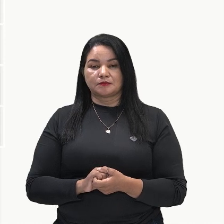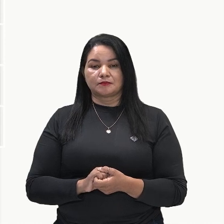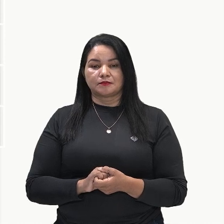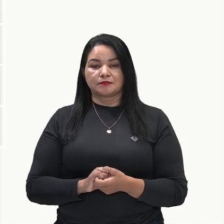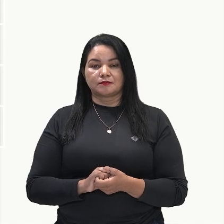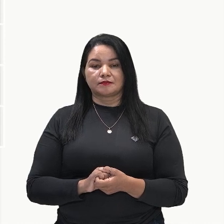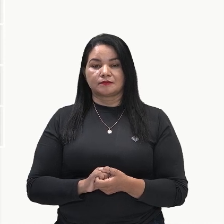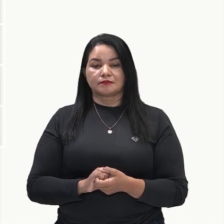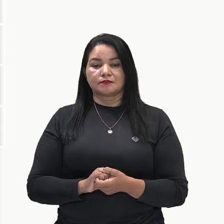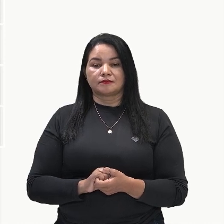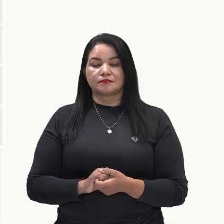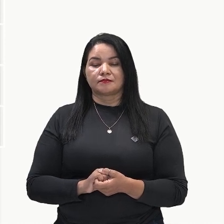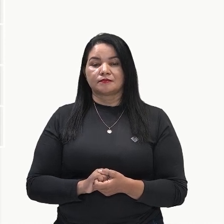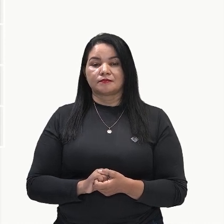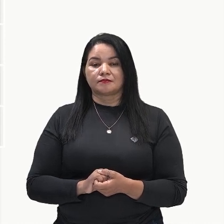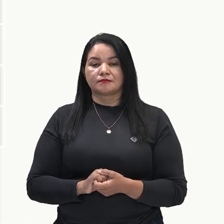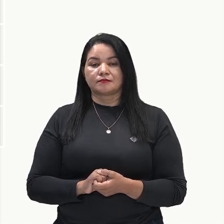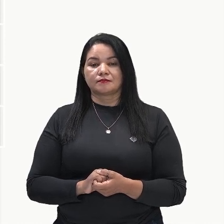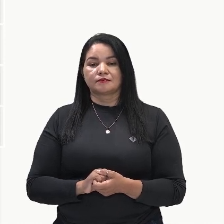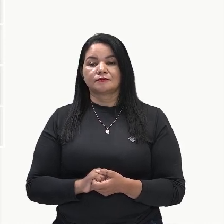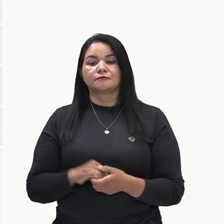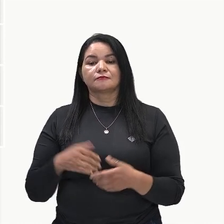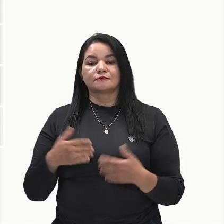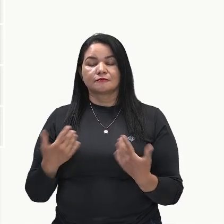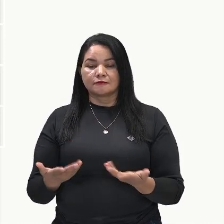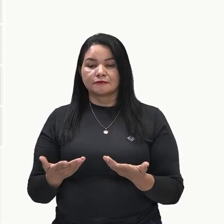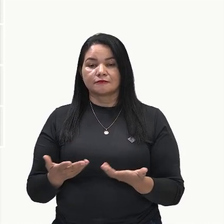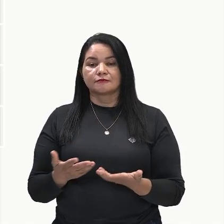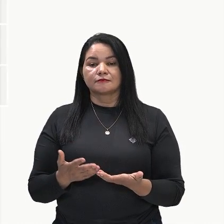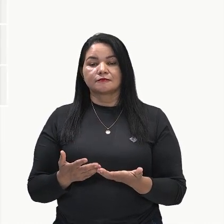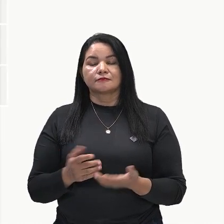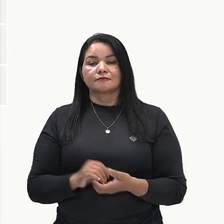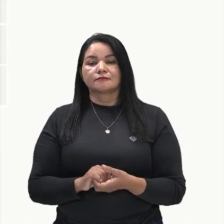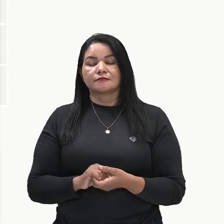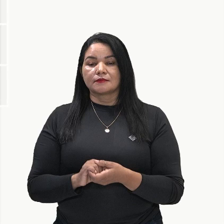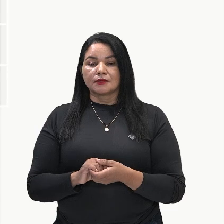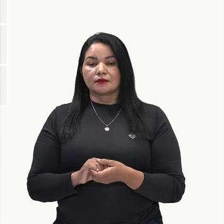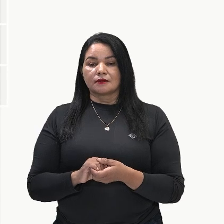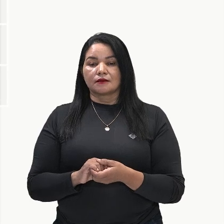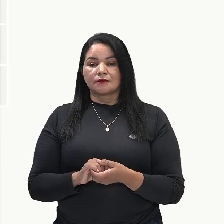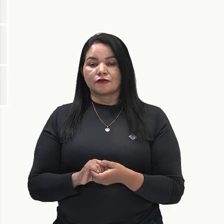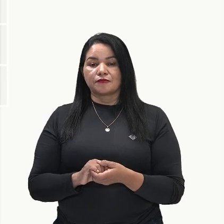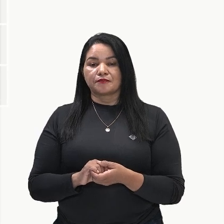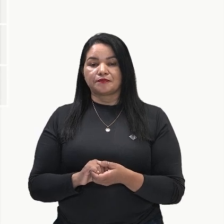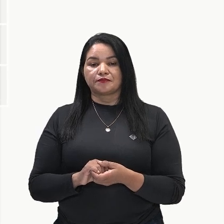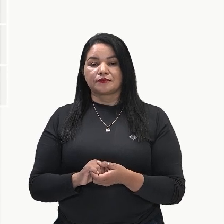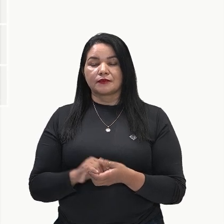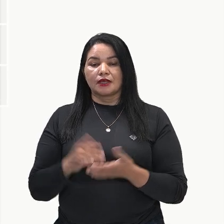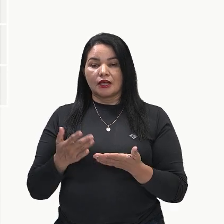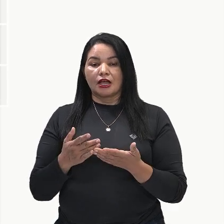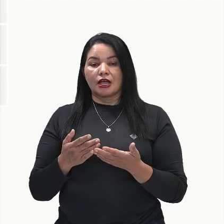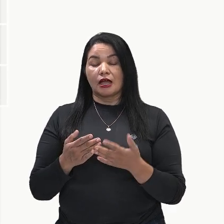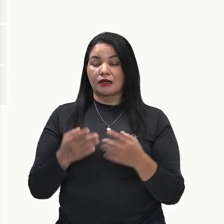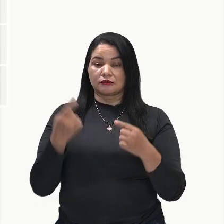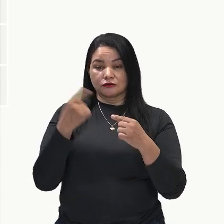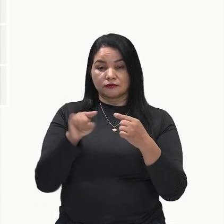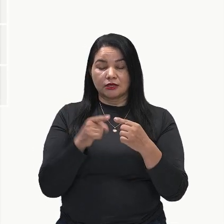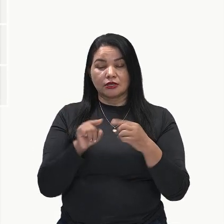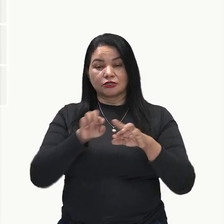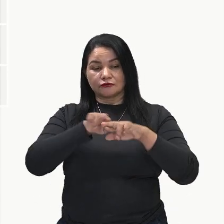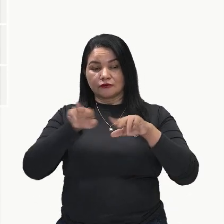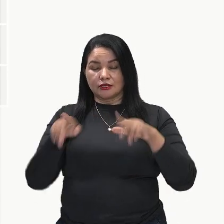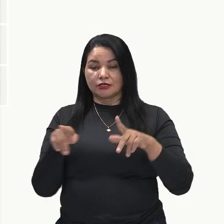los maníes, tá bom? Agora, la excepción são os